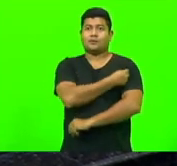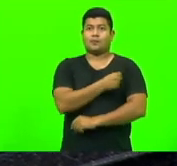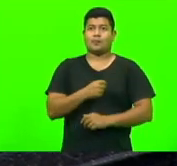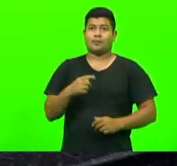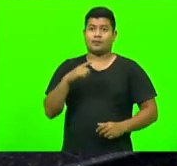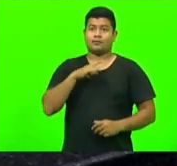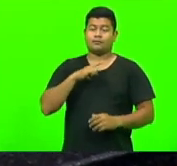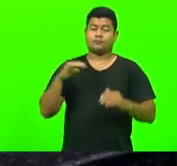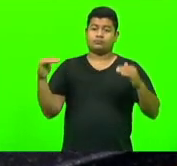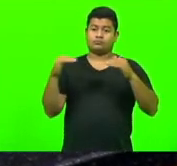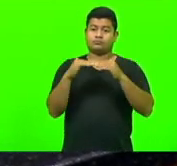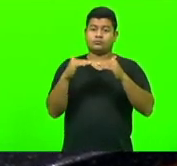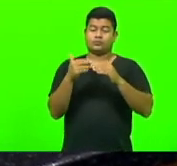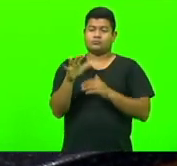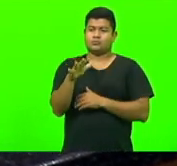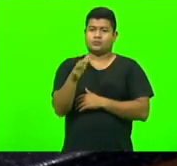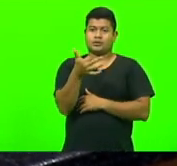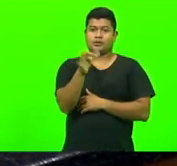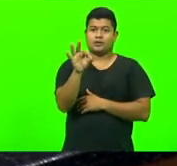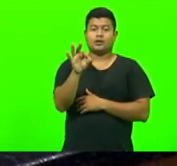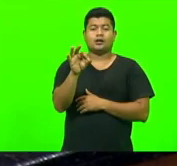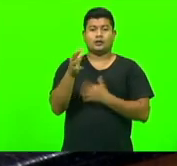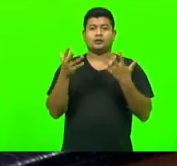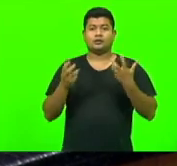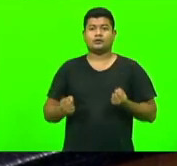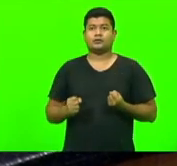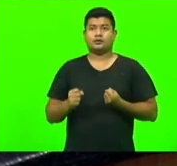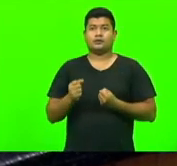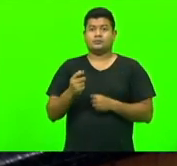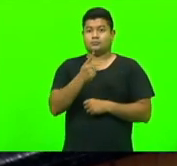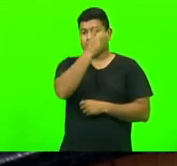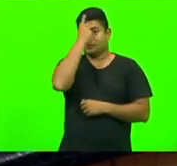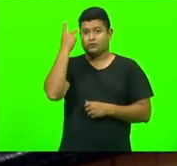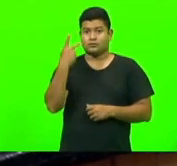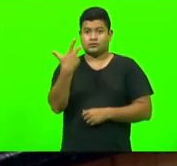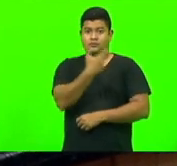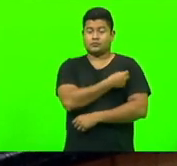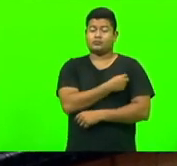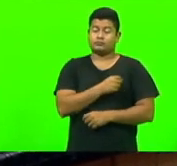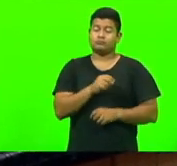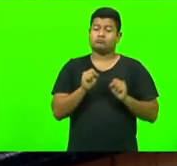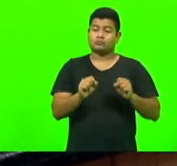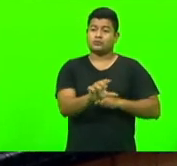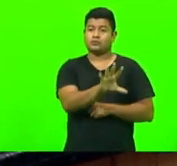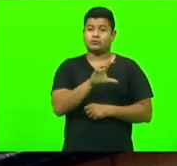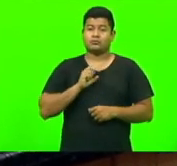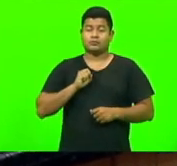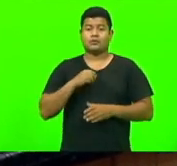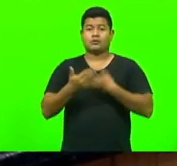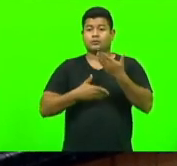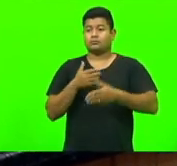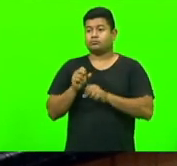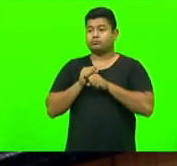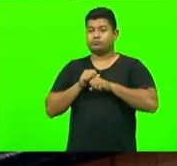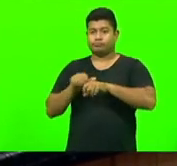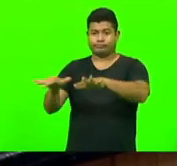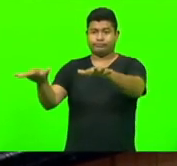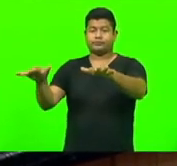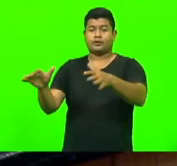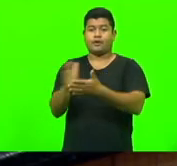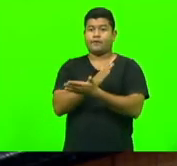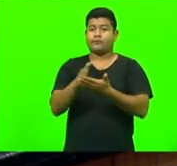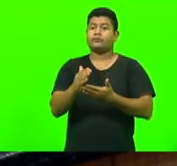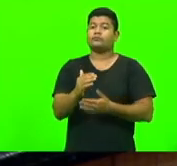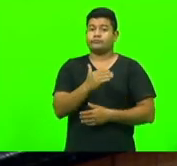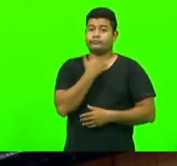entre pelo menos 10 deputados de que quem tomou a vacina continua pegando, transmitindo, adoecendo, até morrendo em alguns casos,